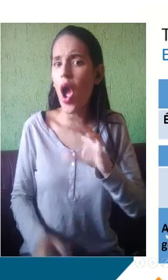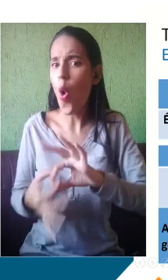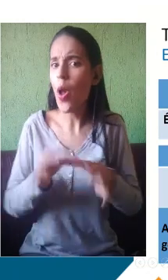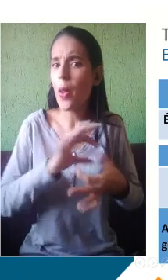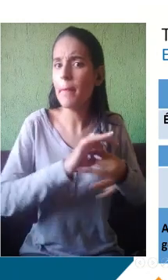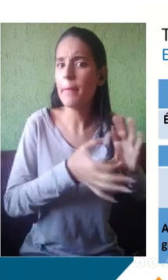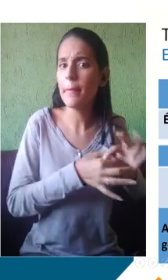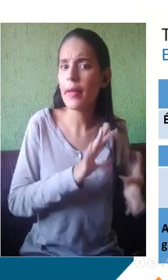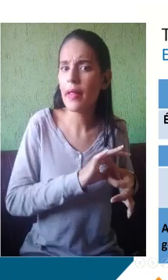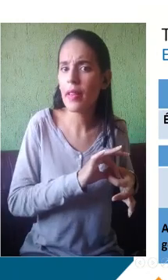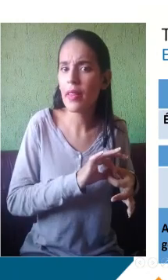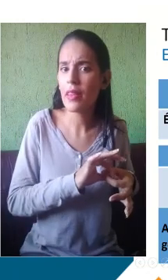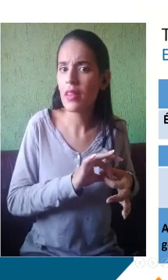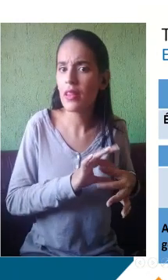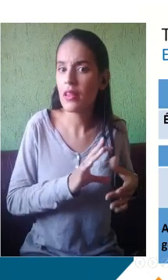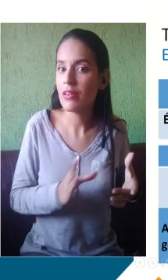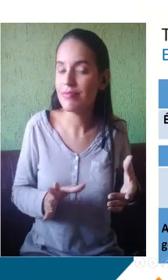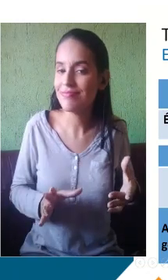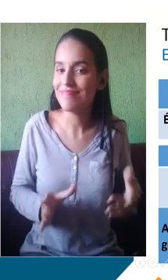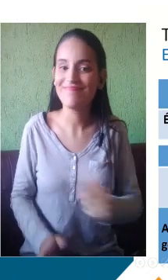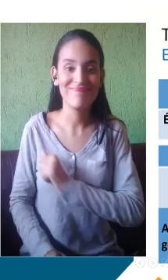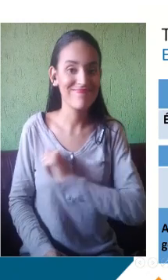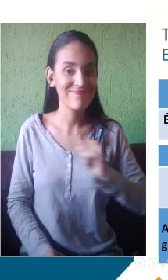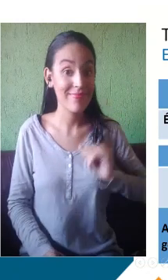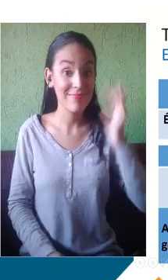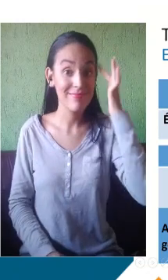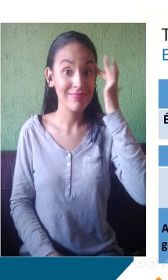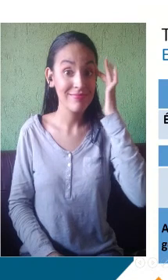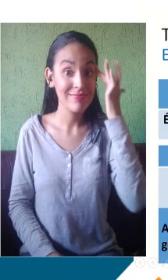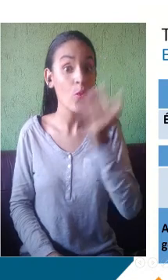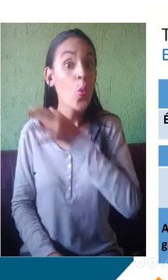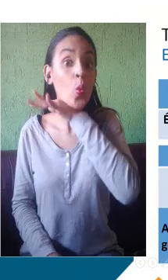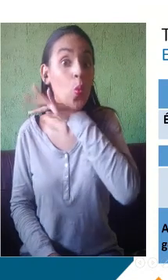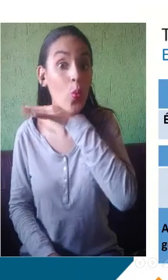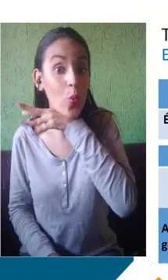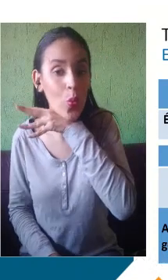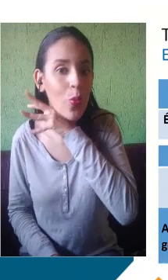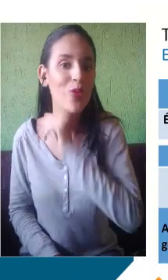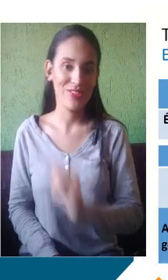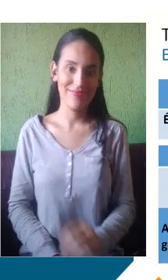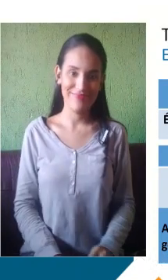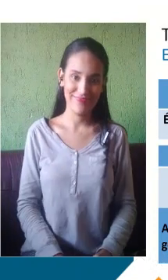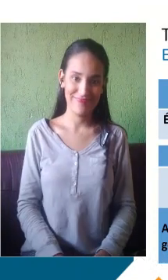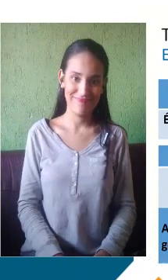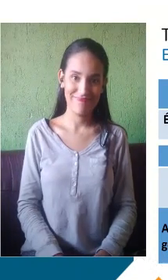dizendo que as Olimpíadas serão prejudiciais para o Rio de Janeiro. Vejam, quando ele se posiciona dizendo que elas